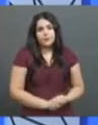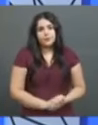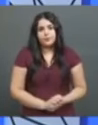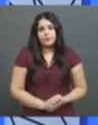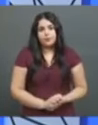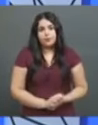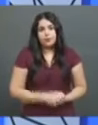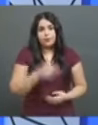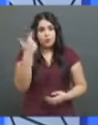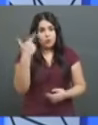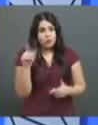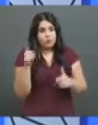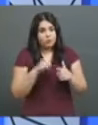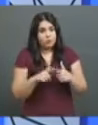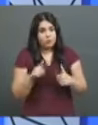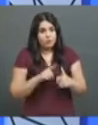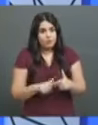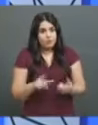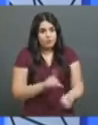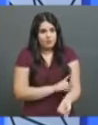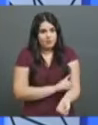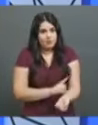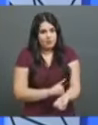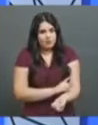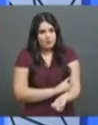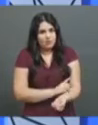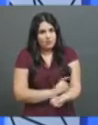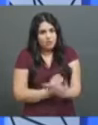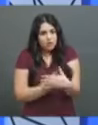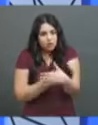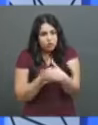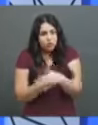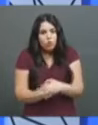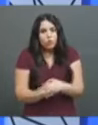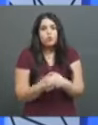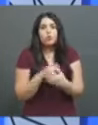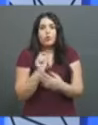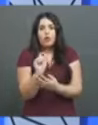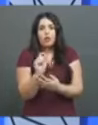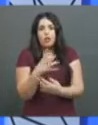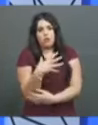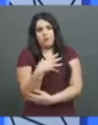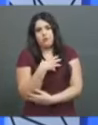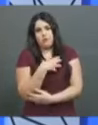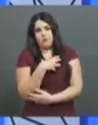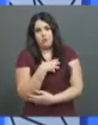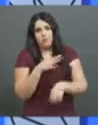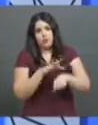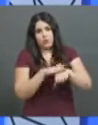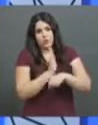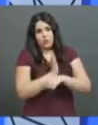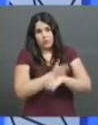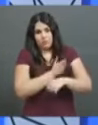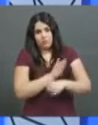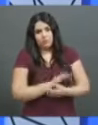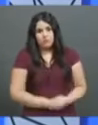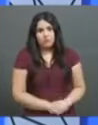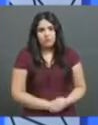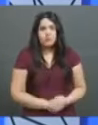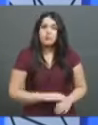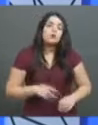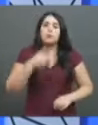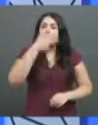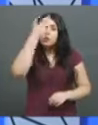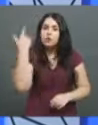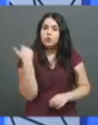do diabetes, mascara a maior parte dos sintomas de doença cardíaca, a própria doença. Um indivíduo não